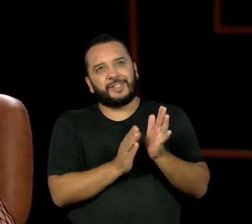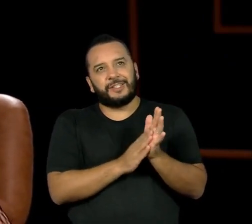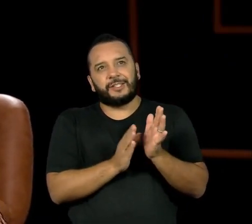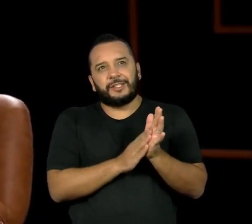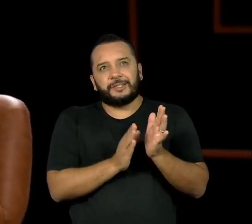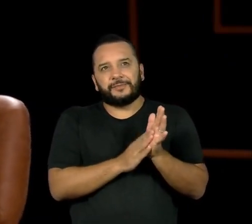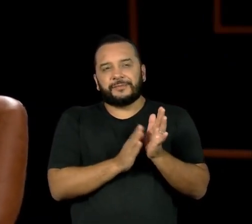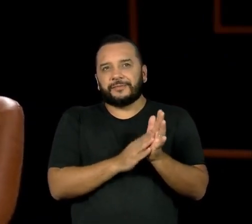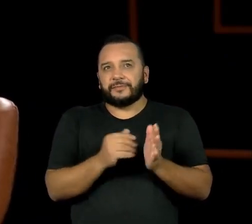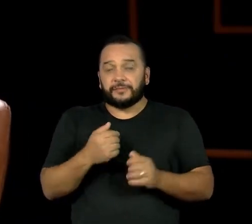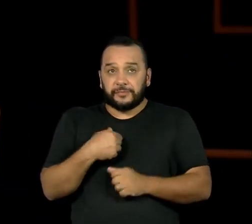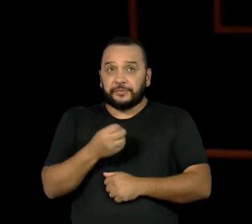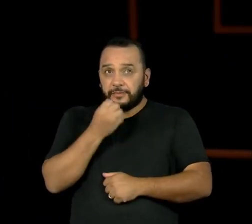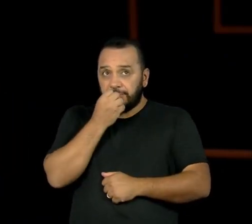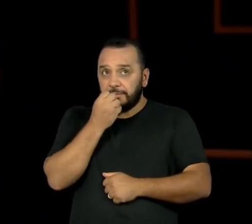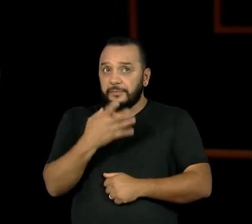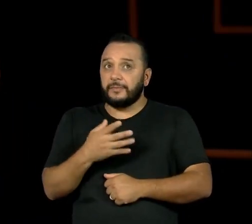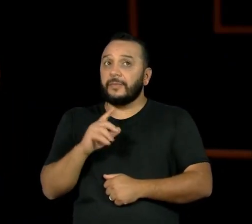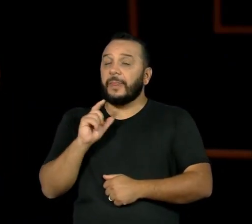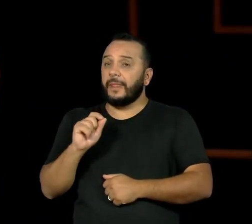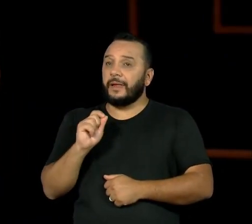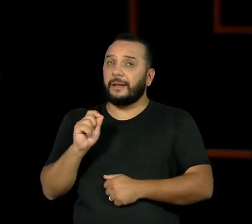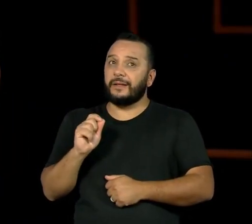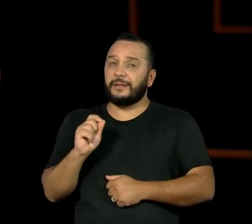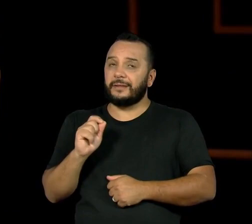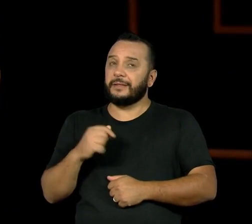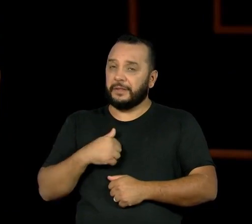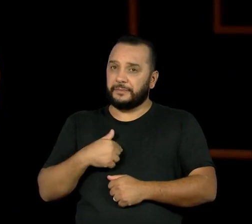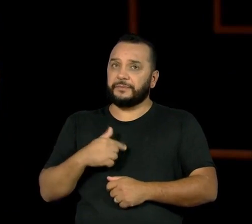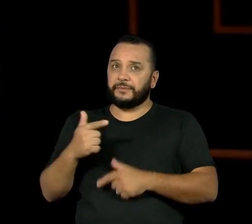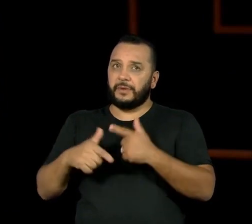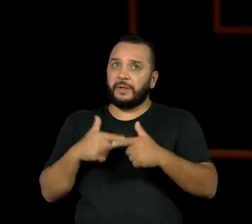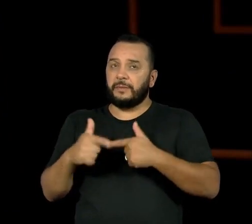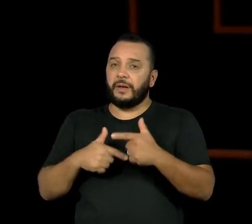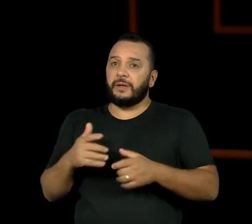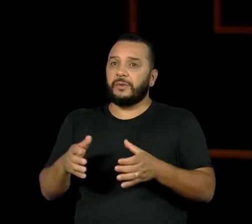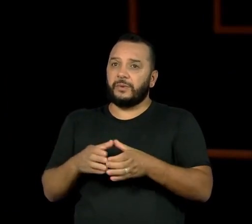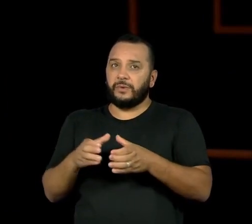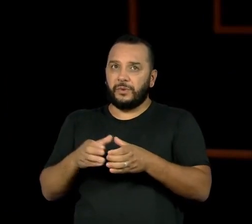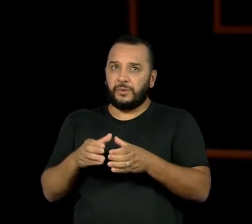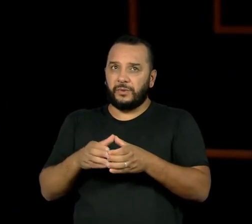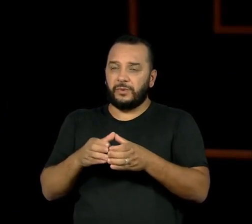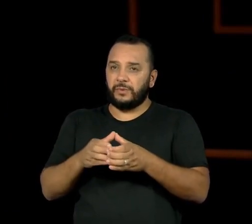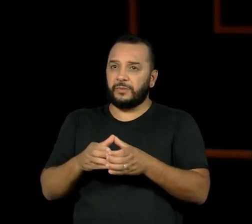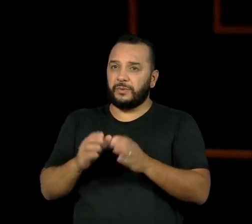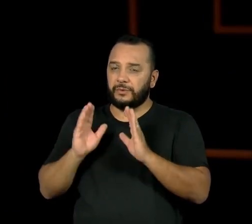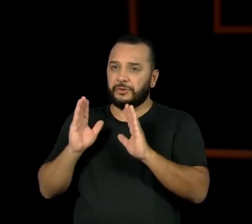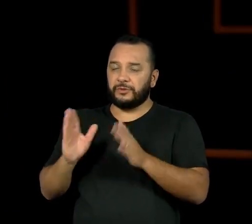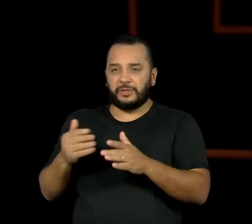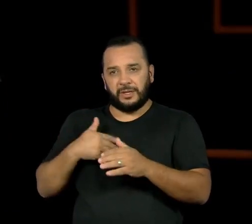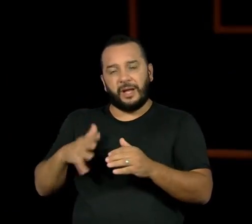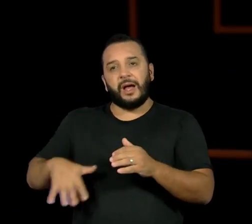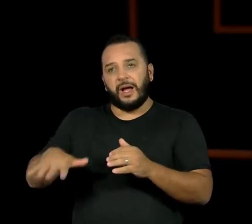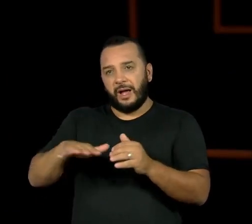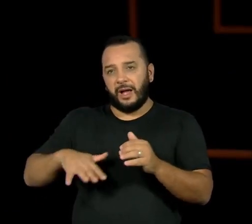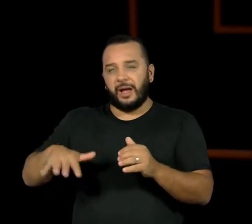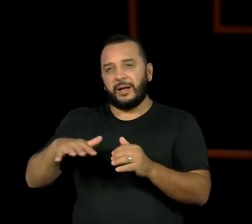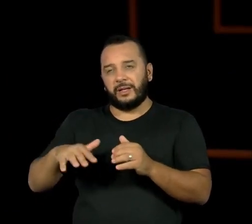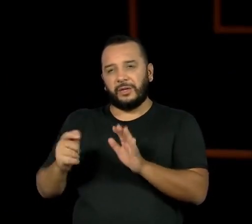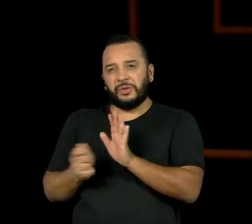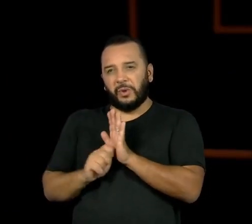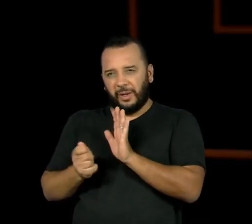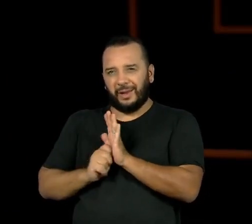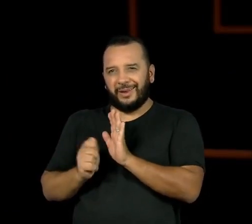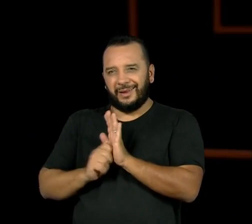O bom foi que uma vez eu fiz um trabalho para uma galera toda de recuperação, de casa de recuperação,